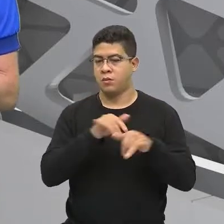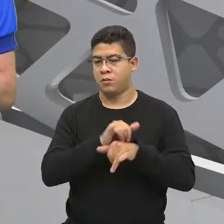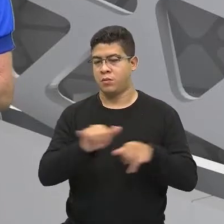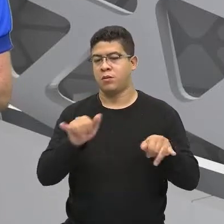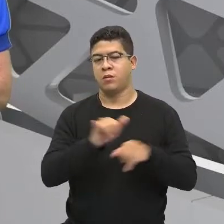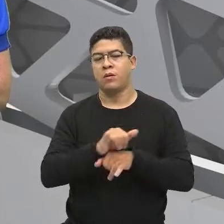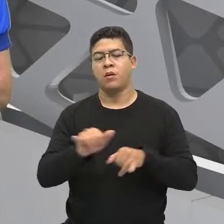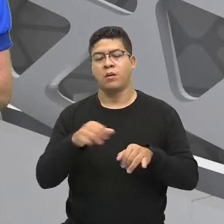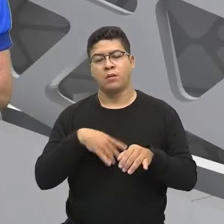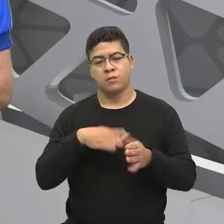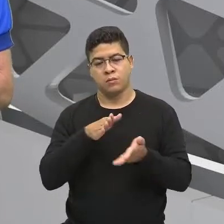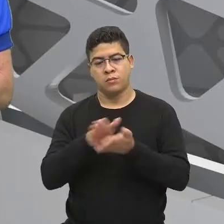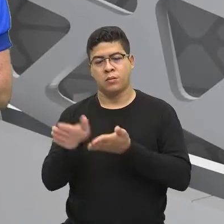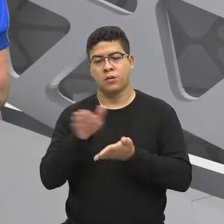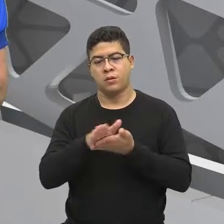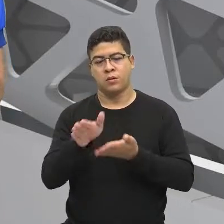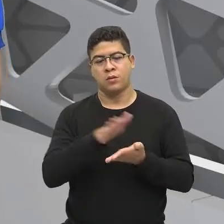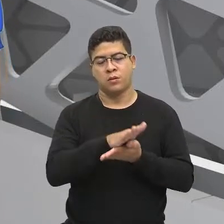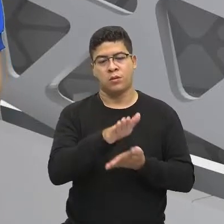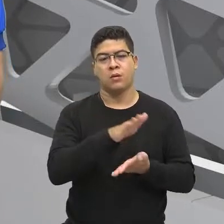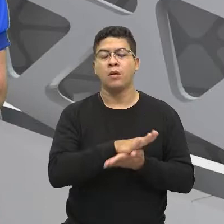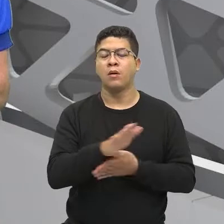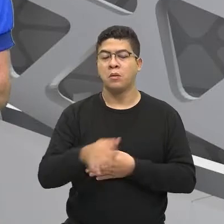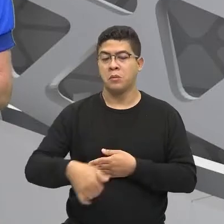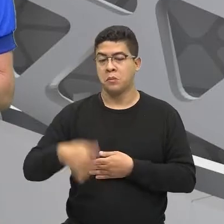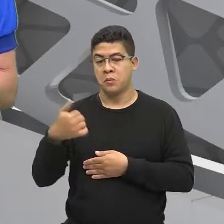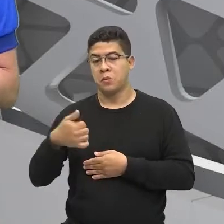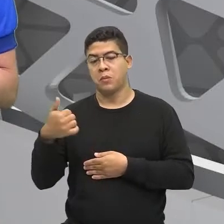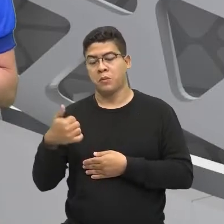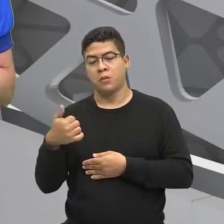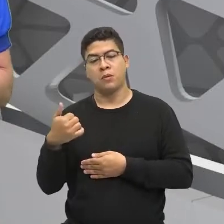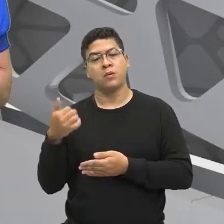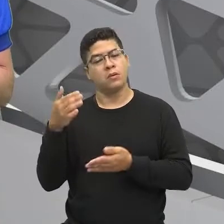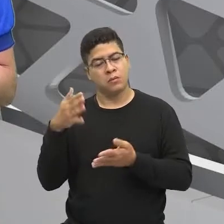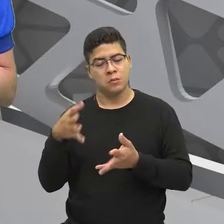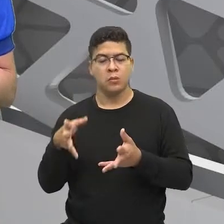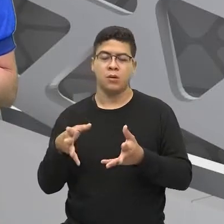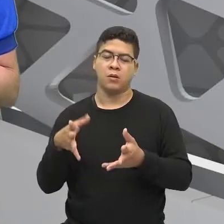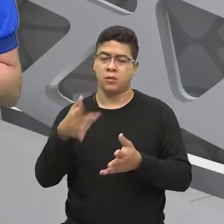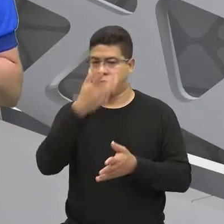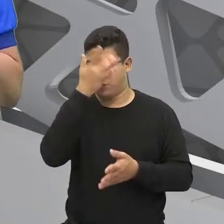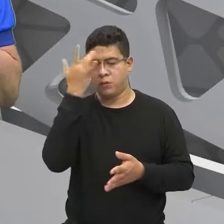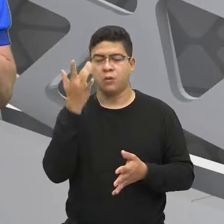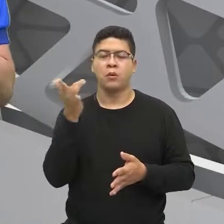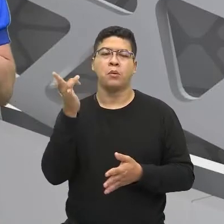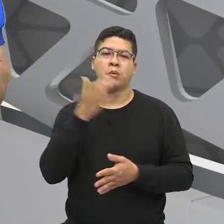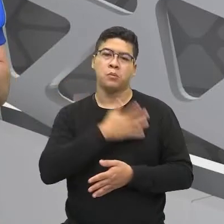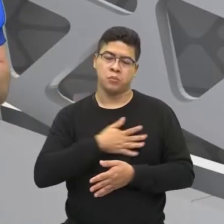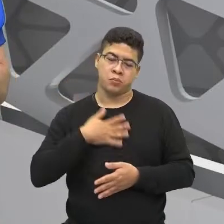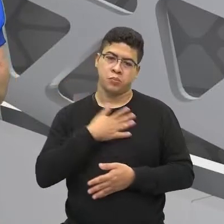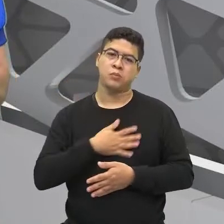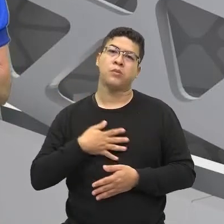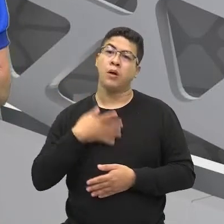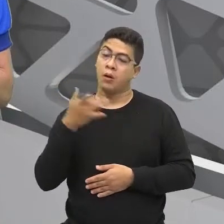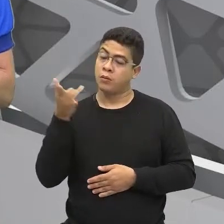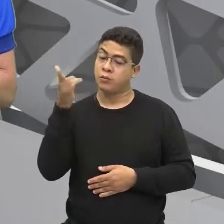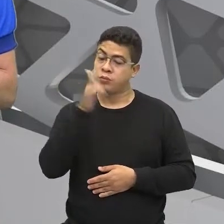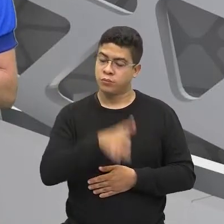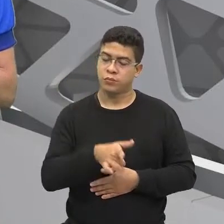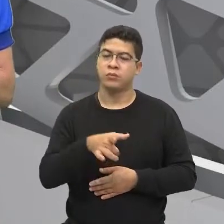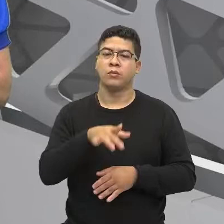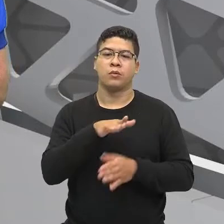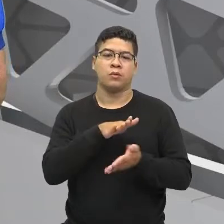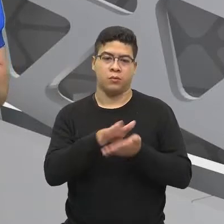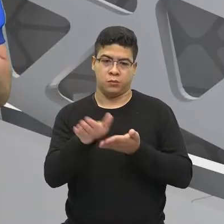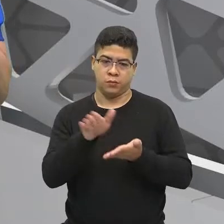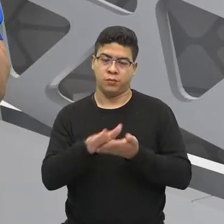vezes, né? Porque quando você faz uma edição, o livro é bem recebido pelo público, né? Faz novas edições.